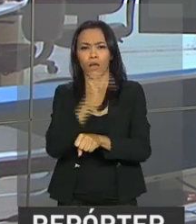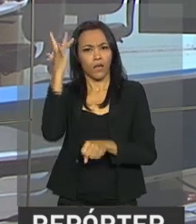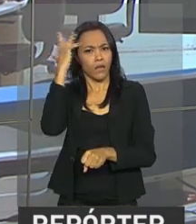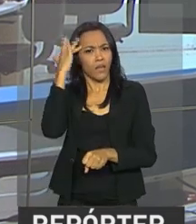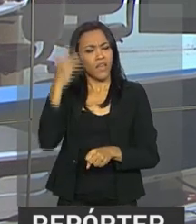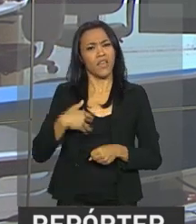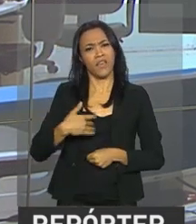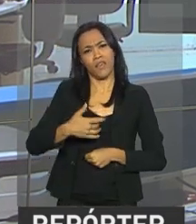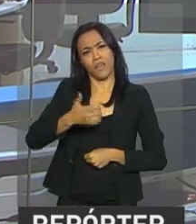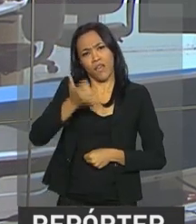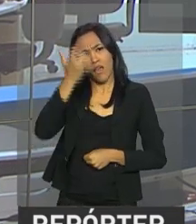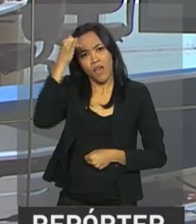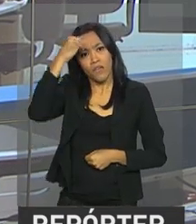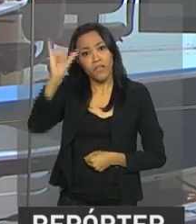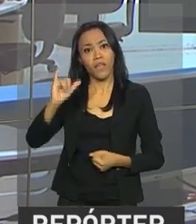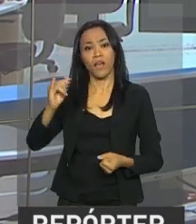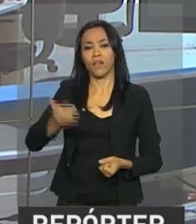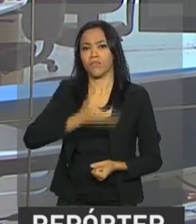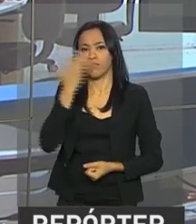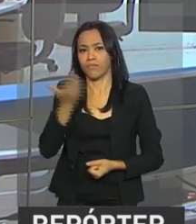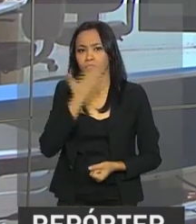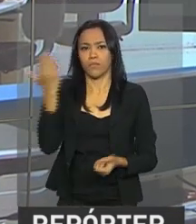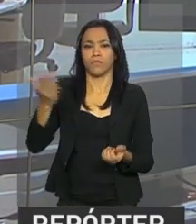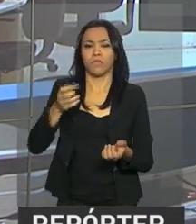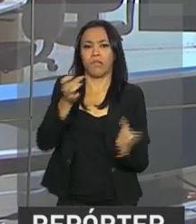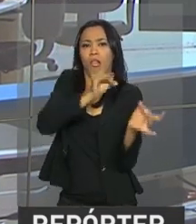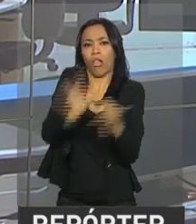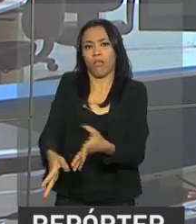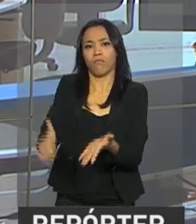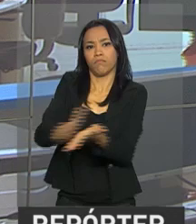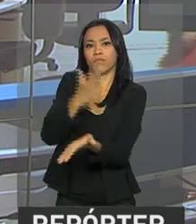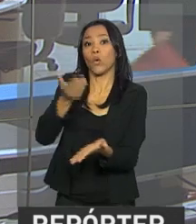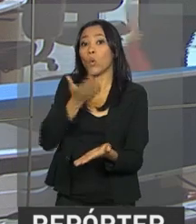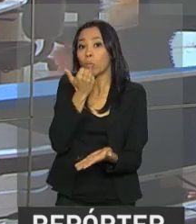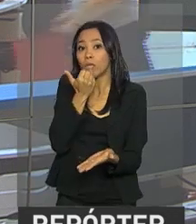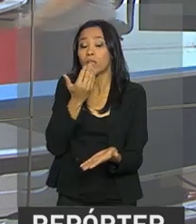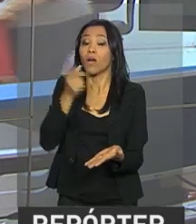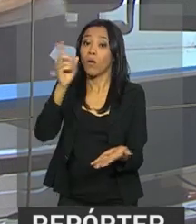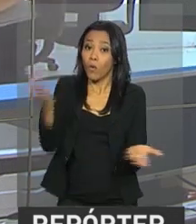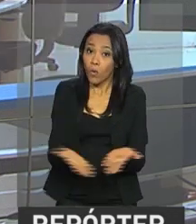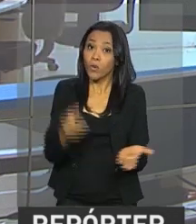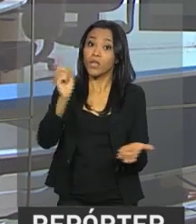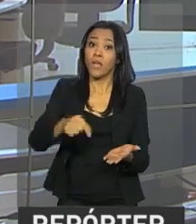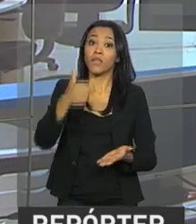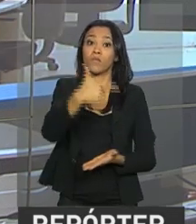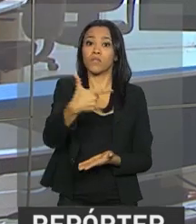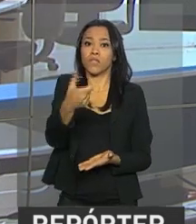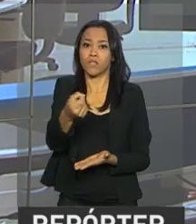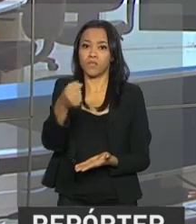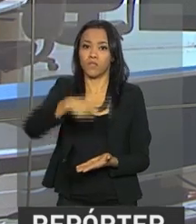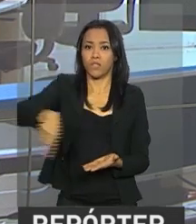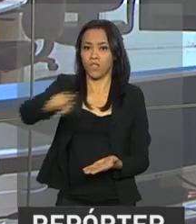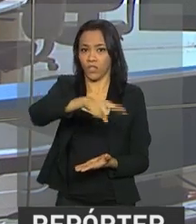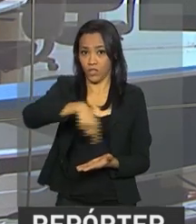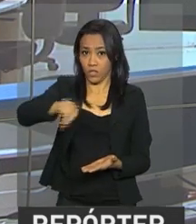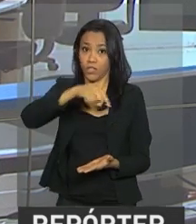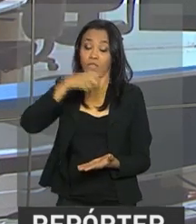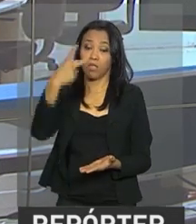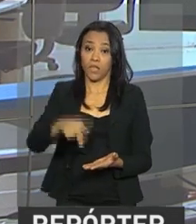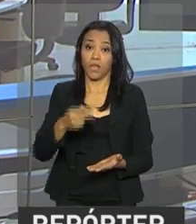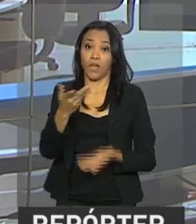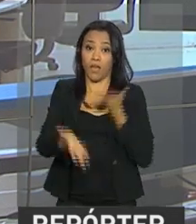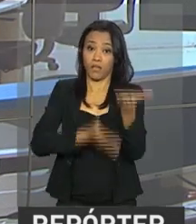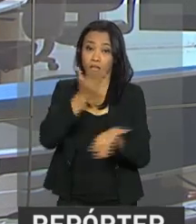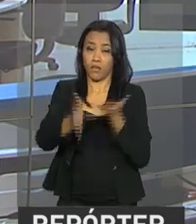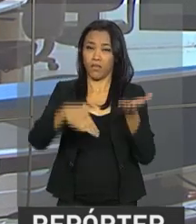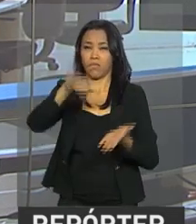é o trabalho dos bancos de alimentos. Hoje, já são mais de 220 pelo país, que atendem mais de 4 milhões